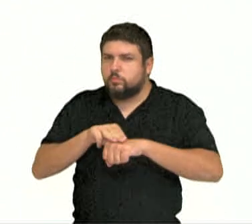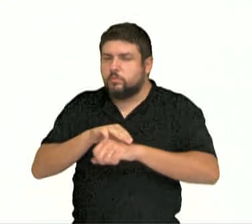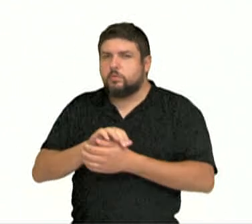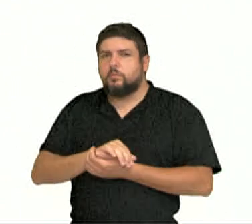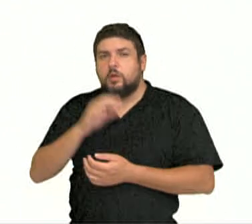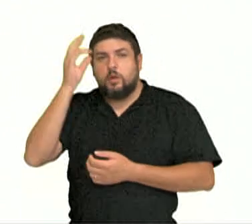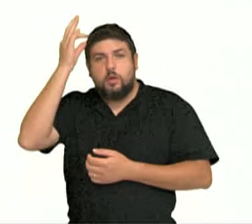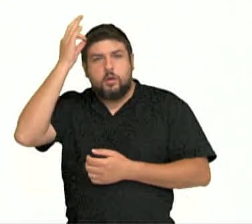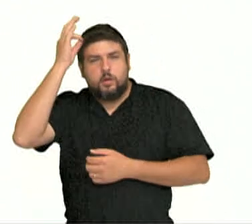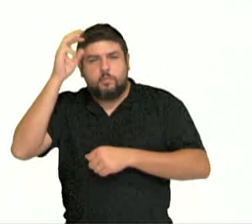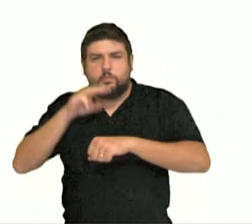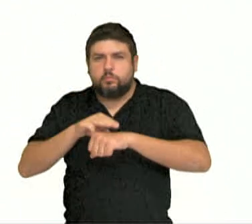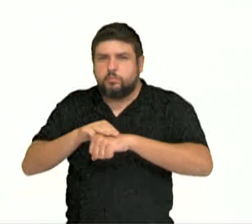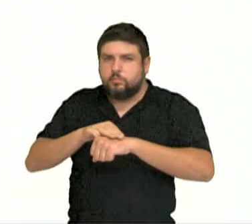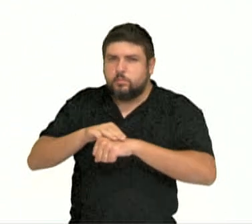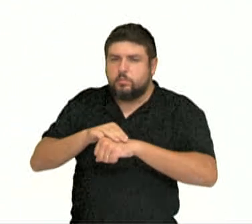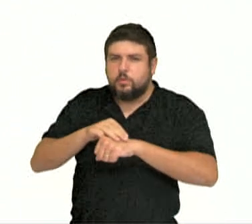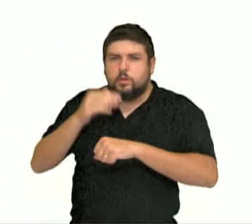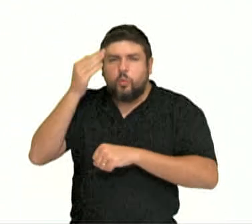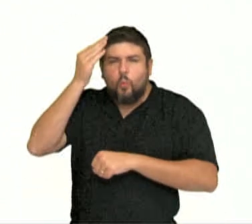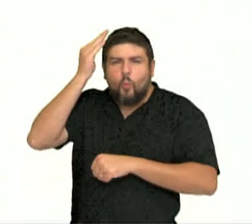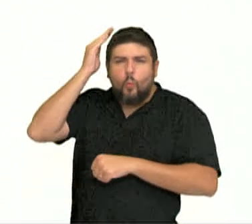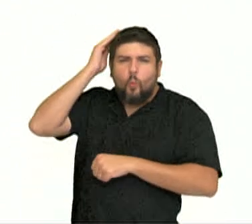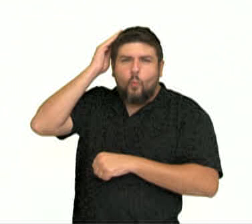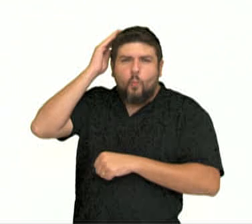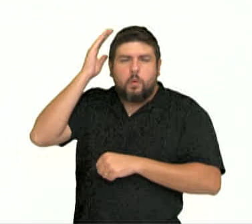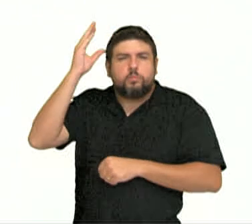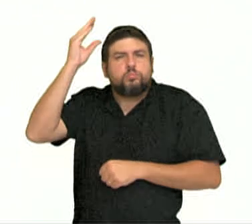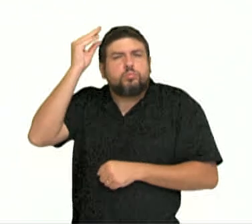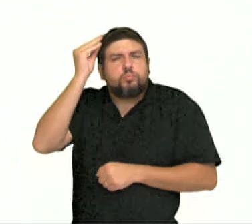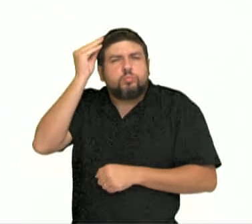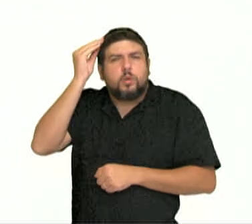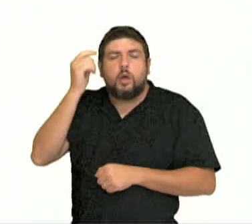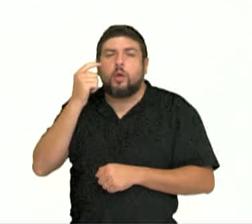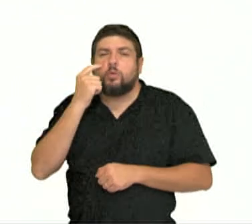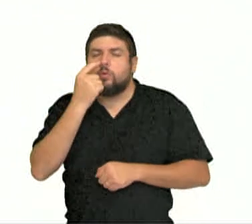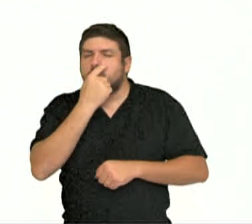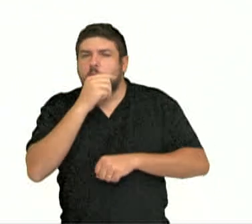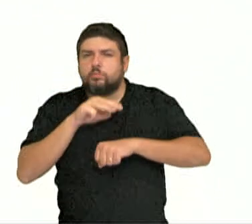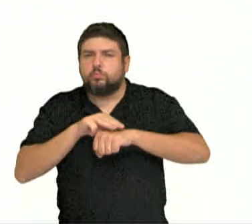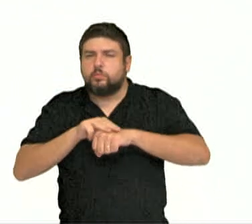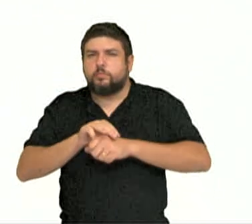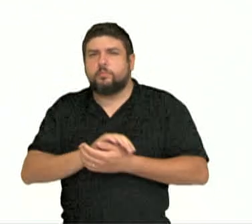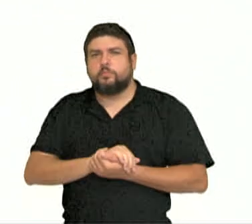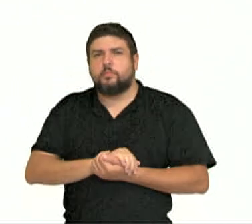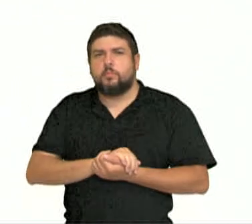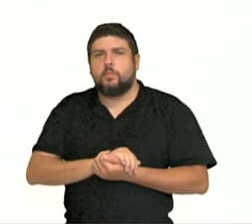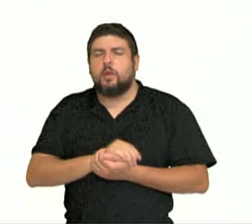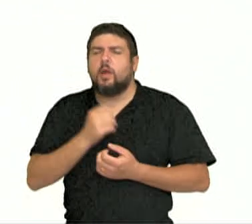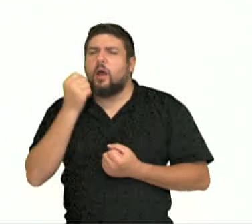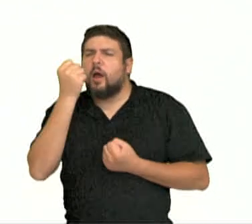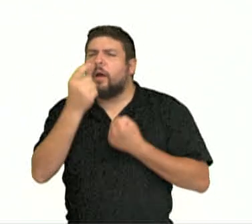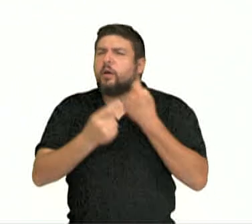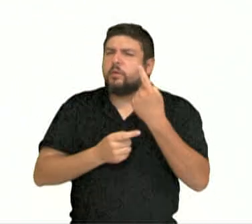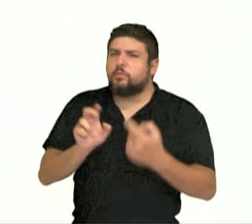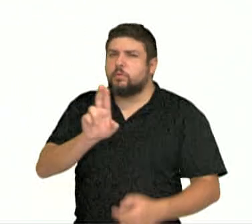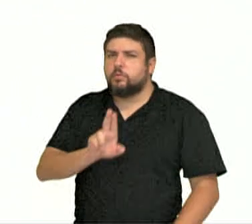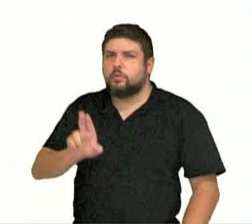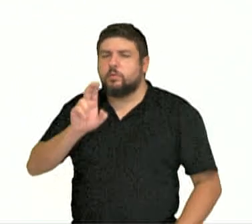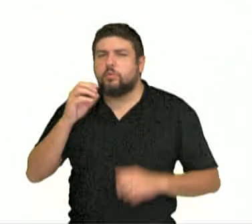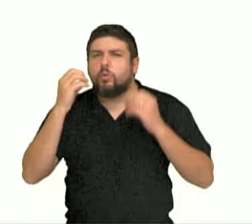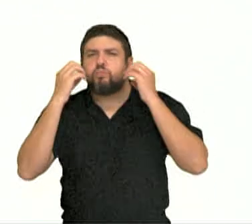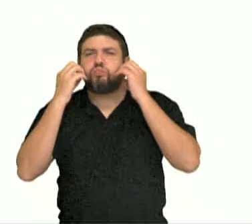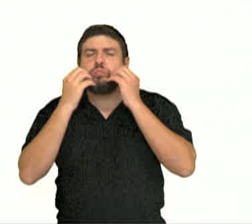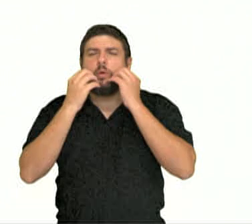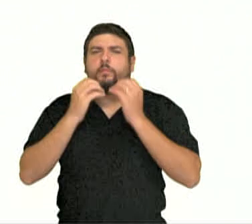cabelo castanho, liso e curto, e os olhos castanhos. Às vezes ele usa ou está com barba, né? Não é sempre.